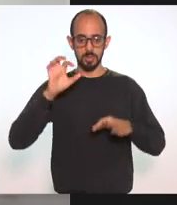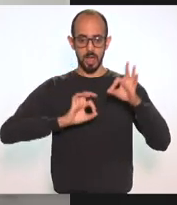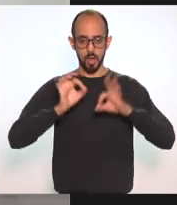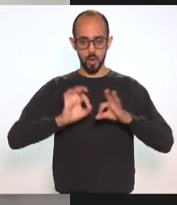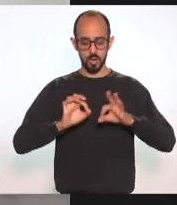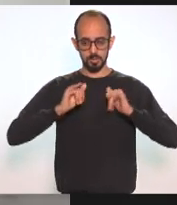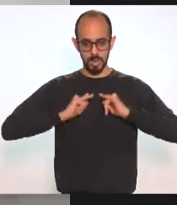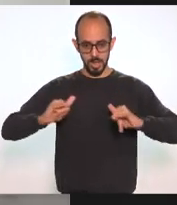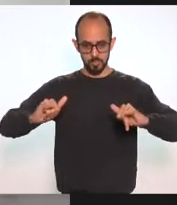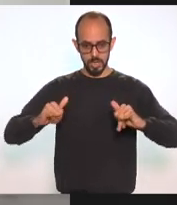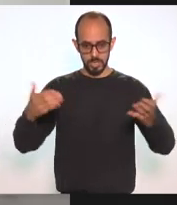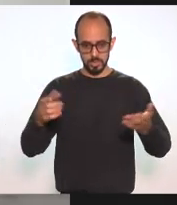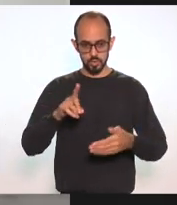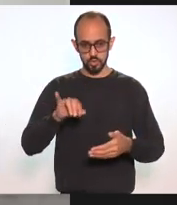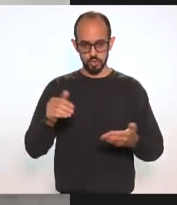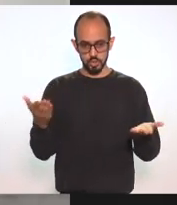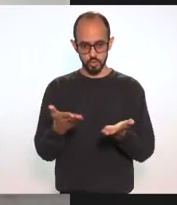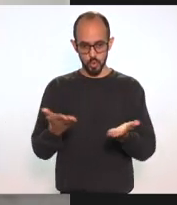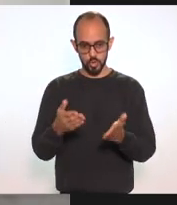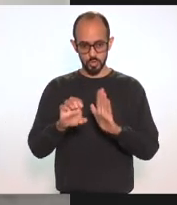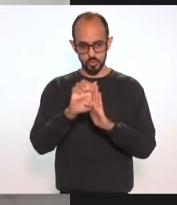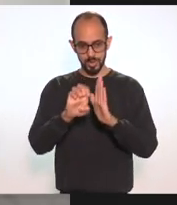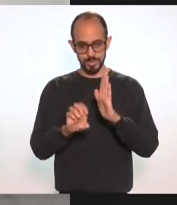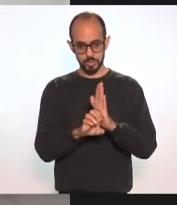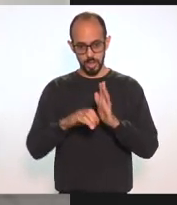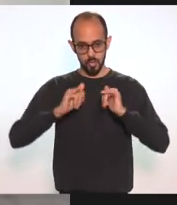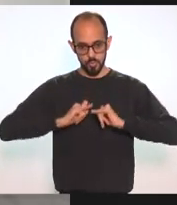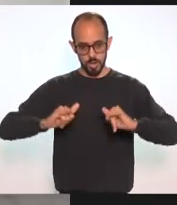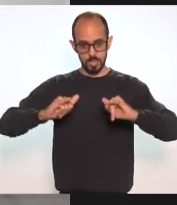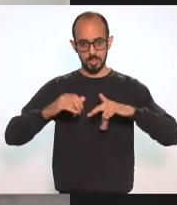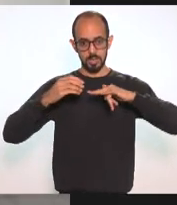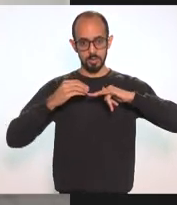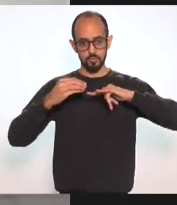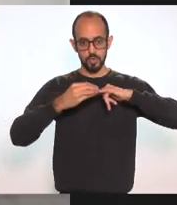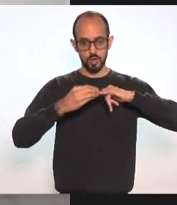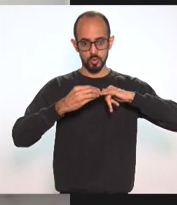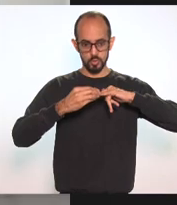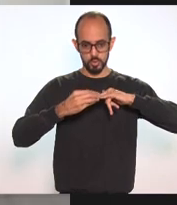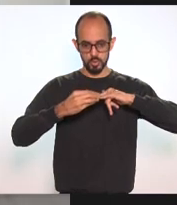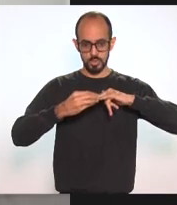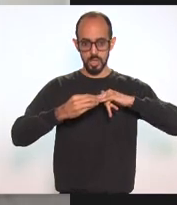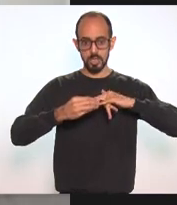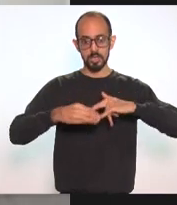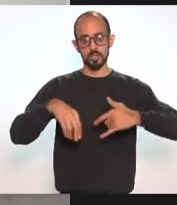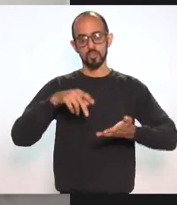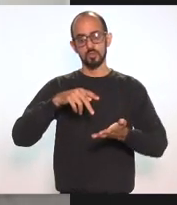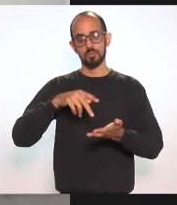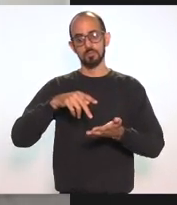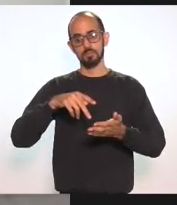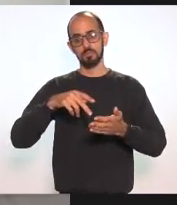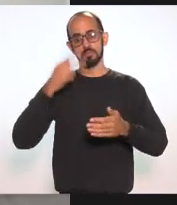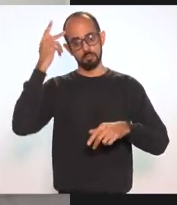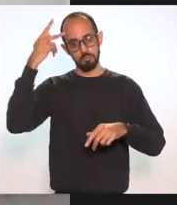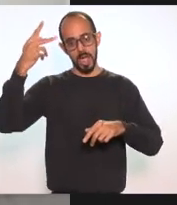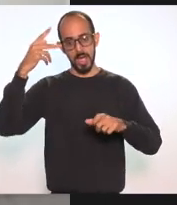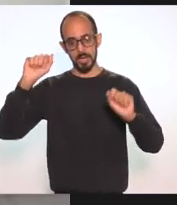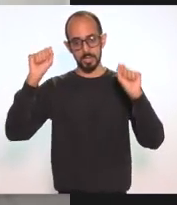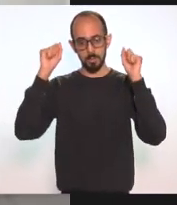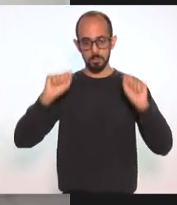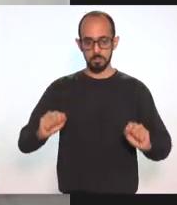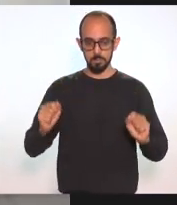no dia de hoje foi lançado o edital da Fiocruz, justamente para celebrar aí até